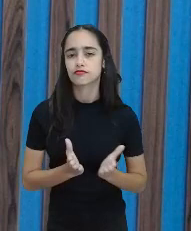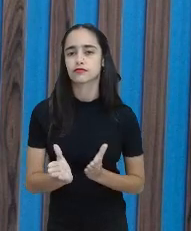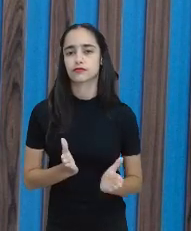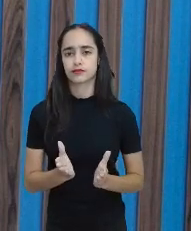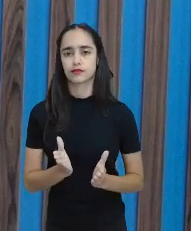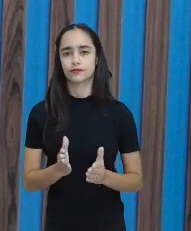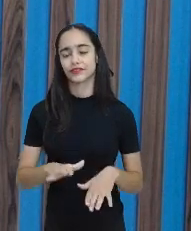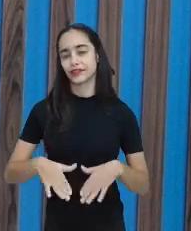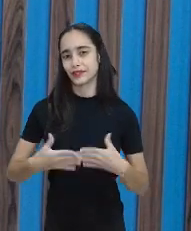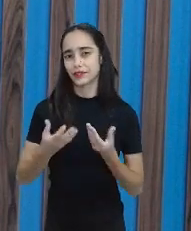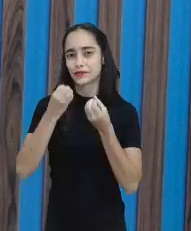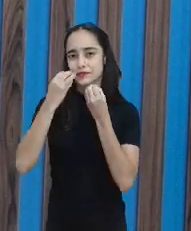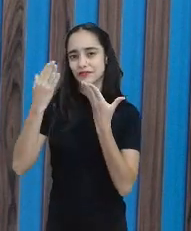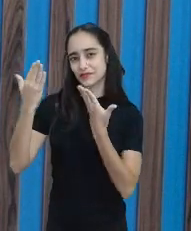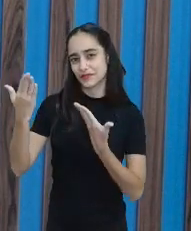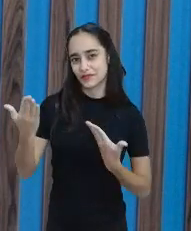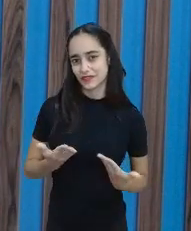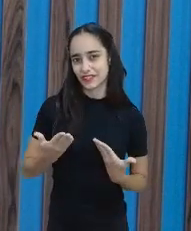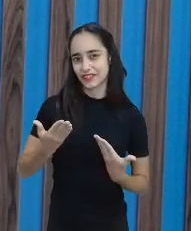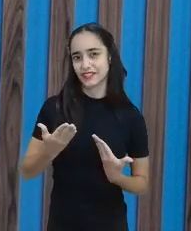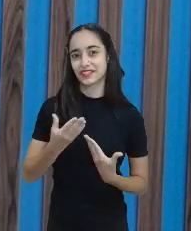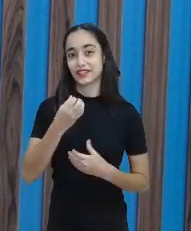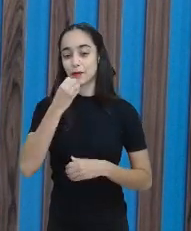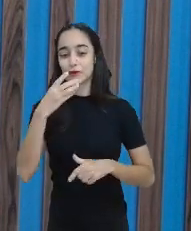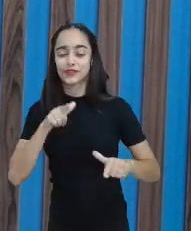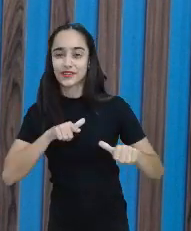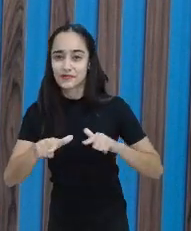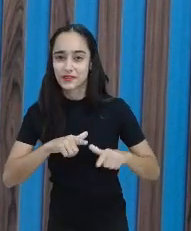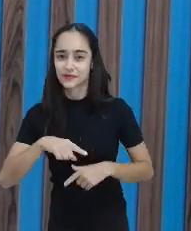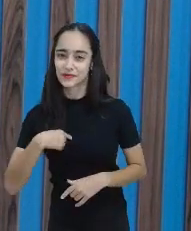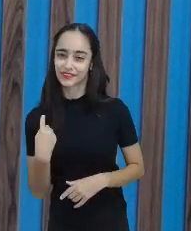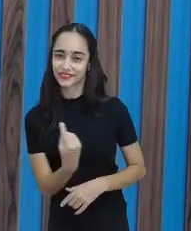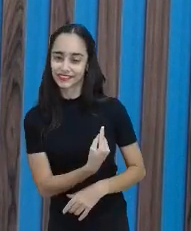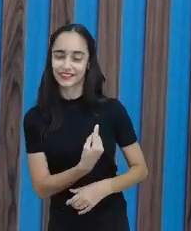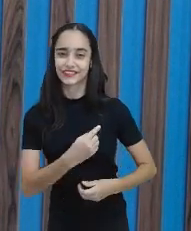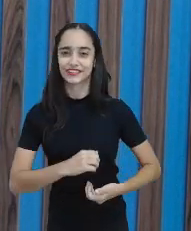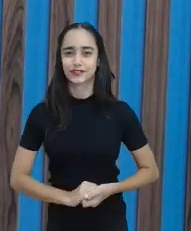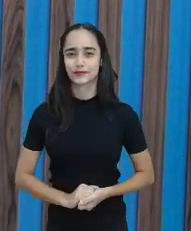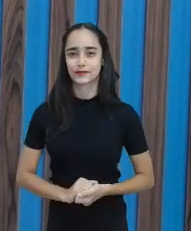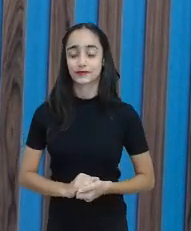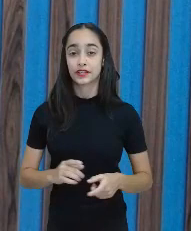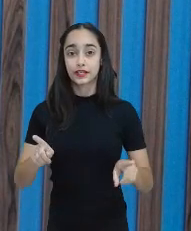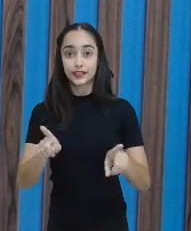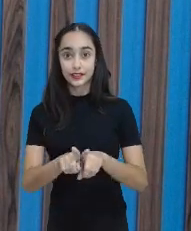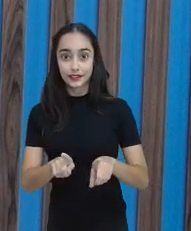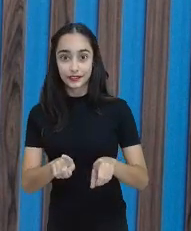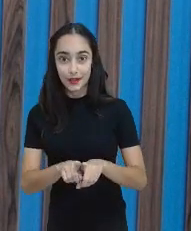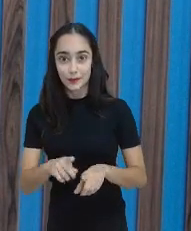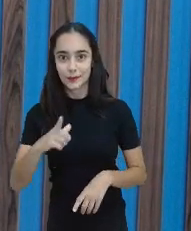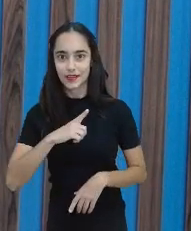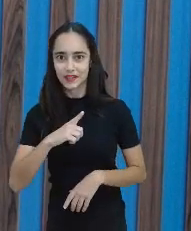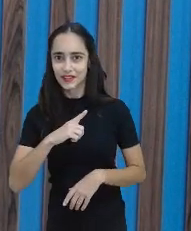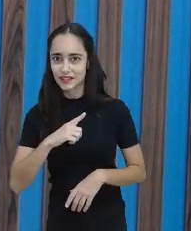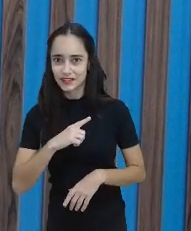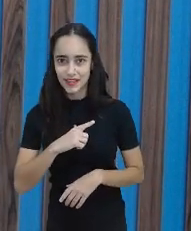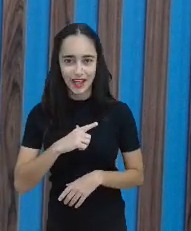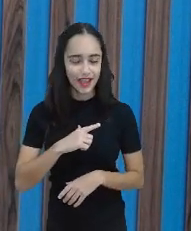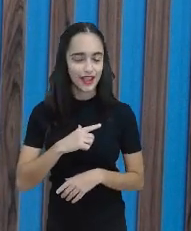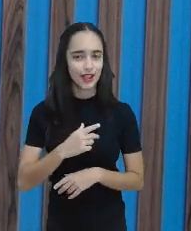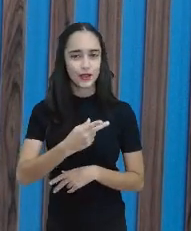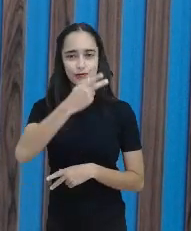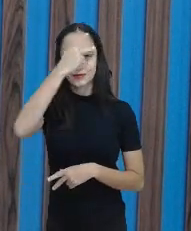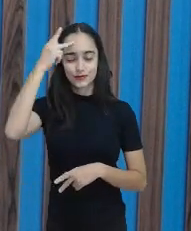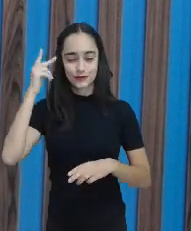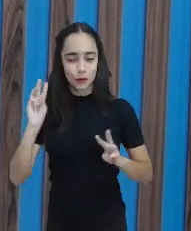seja bem-vinda, Karen. Bom trabalho para a gente, certo? A gente conta também com a galera show aqui